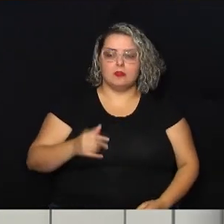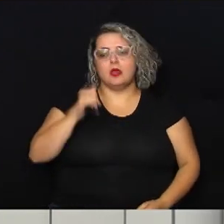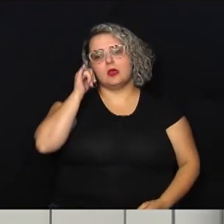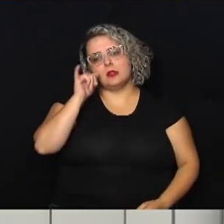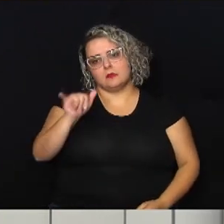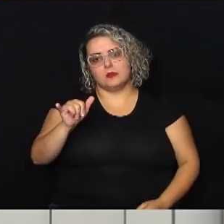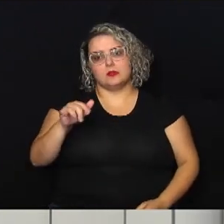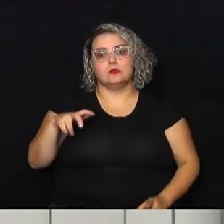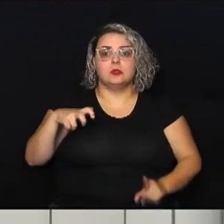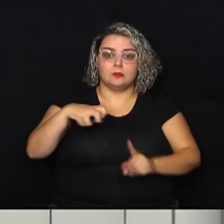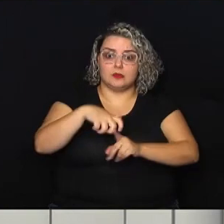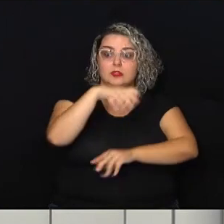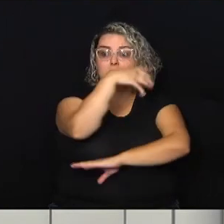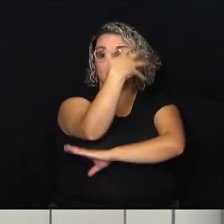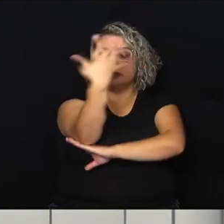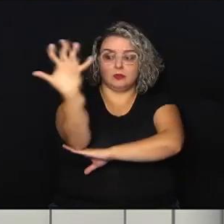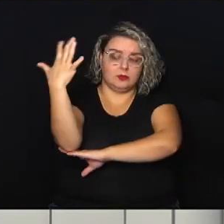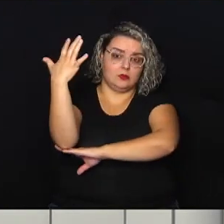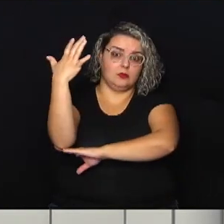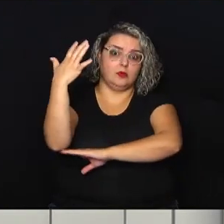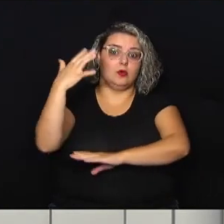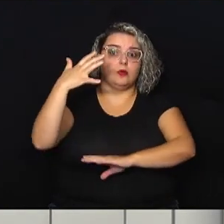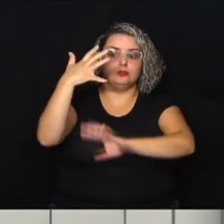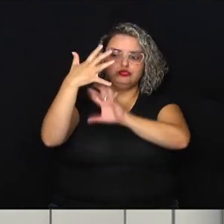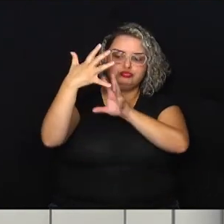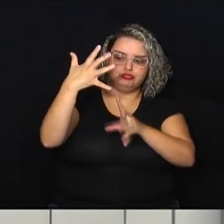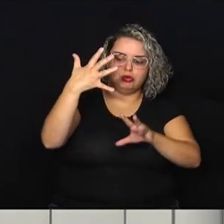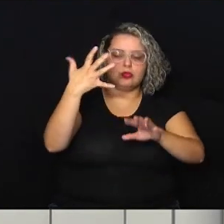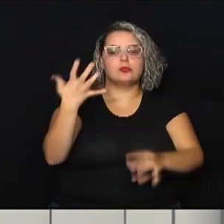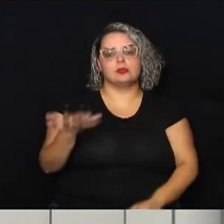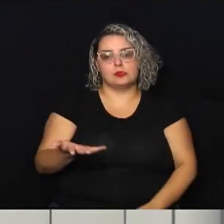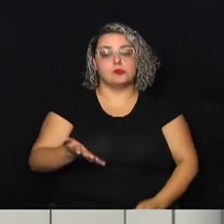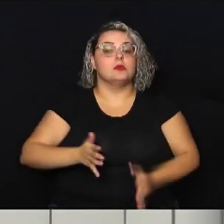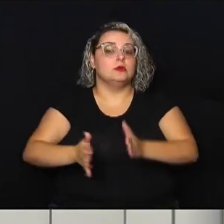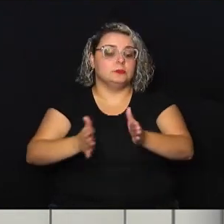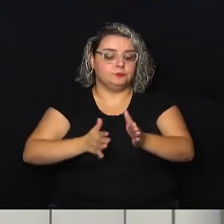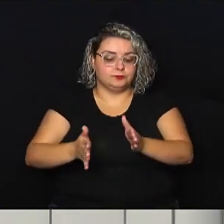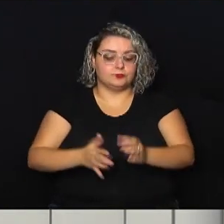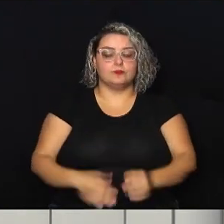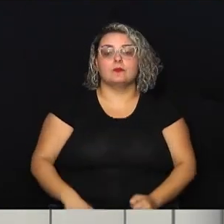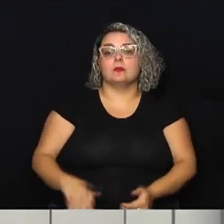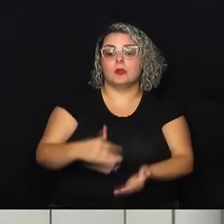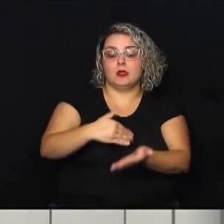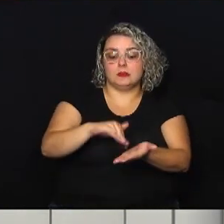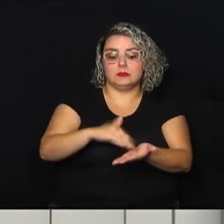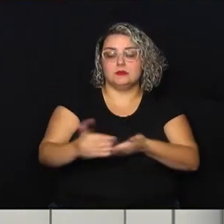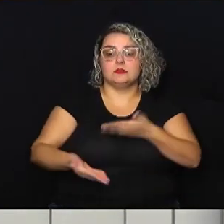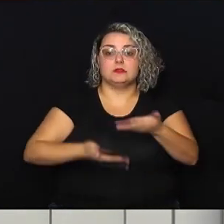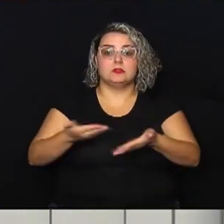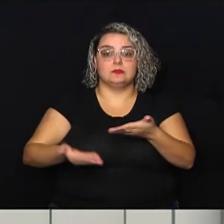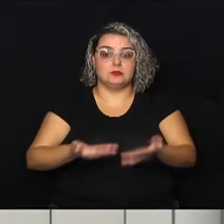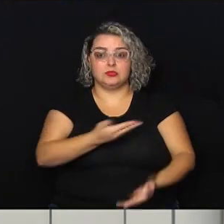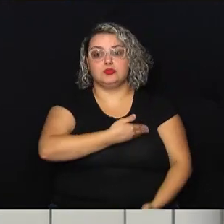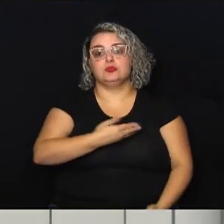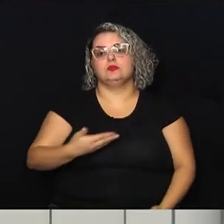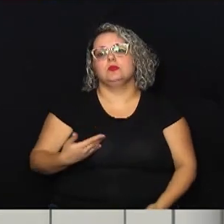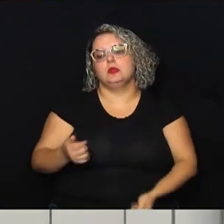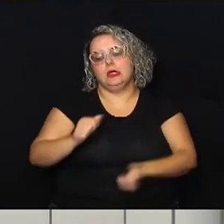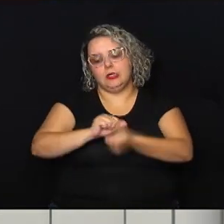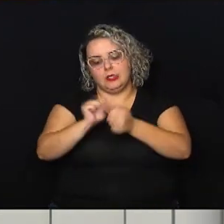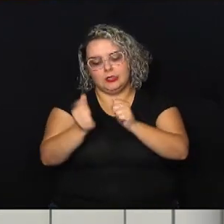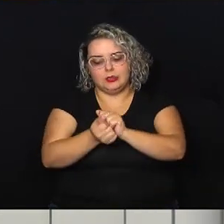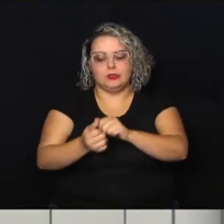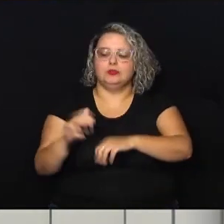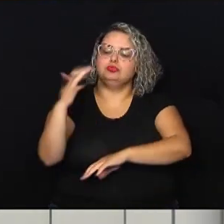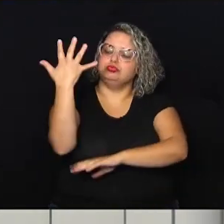acidentes envolvendo árvores ou galhos. Durante este período, a Secretaria de Serviços Públicos fez o manejo,